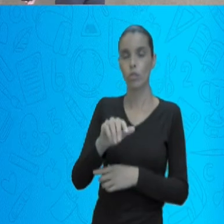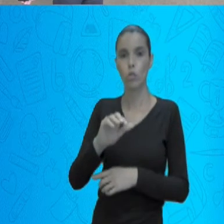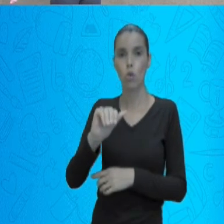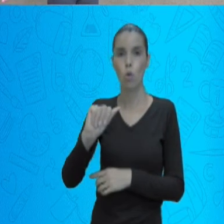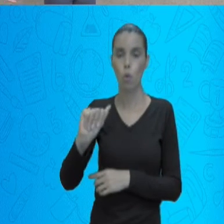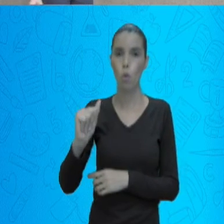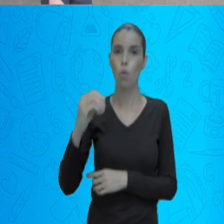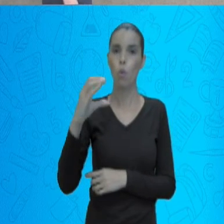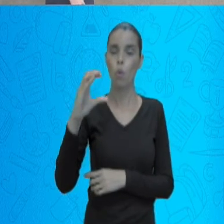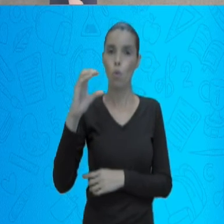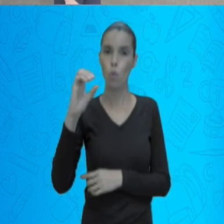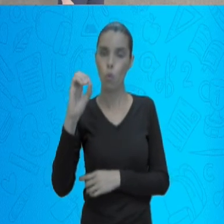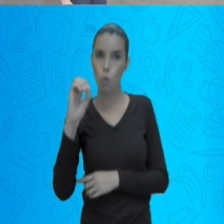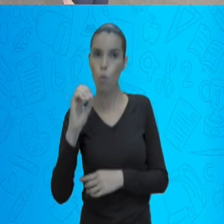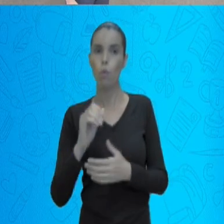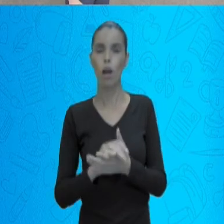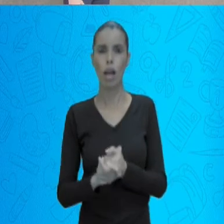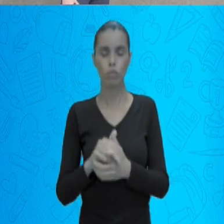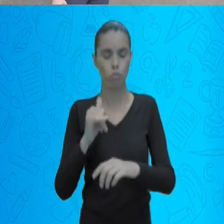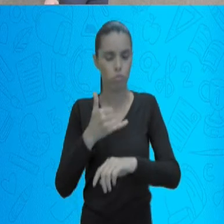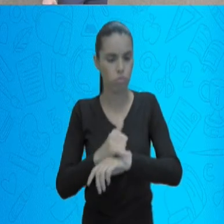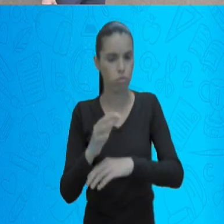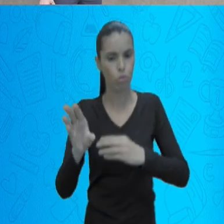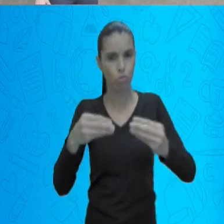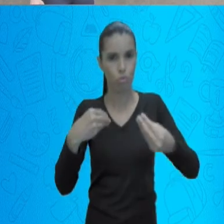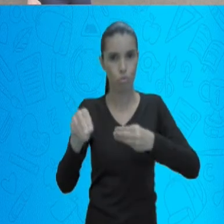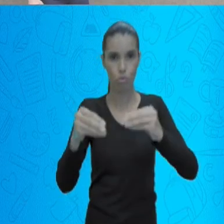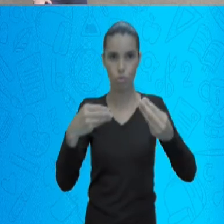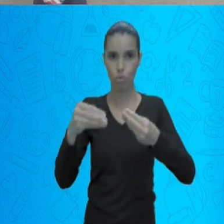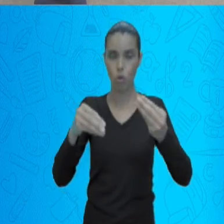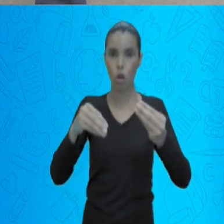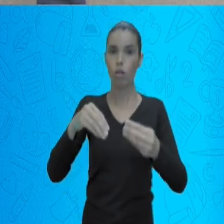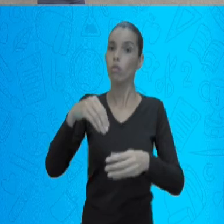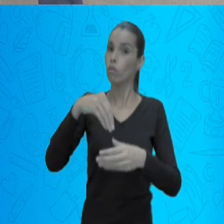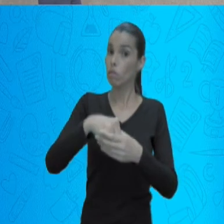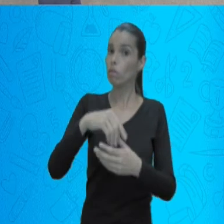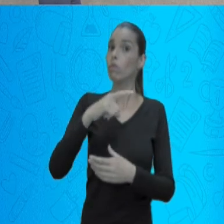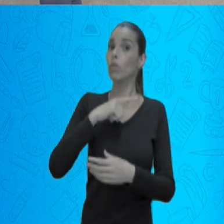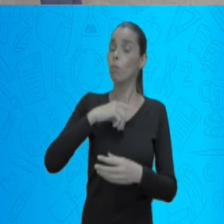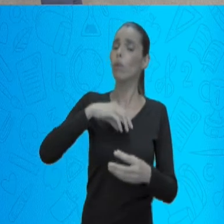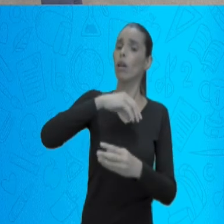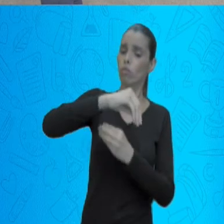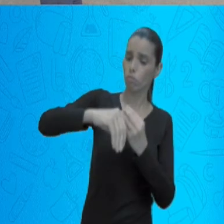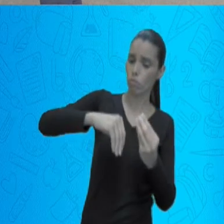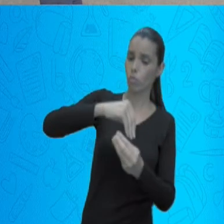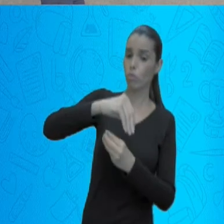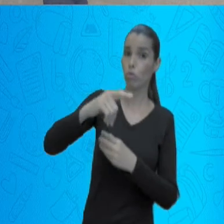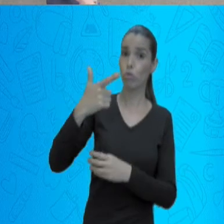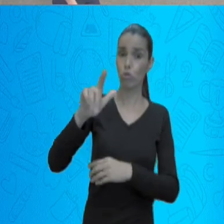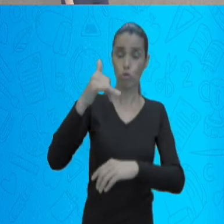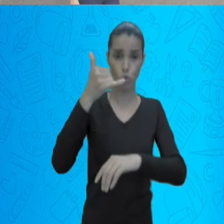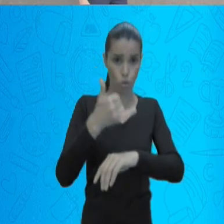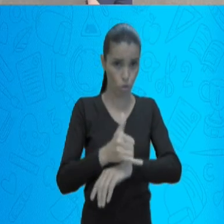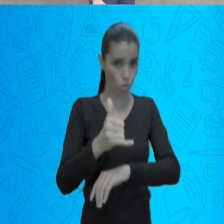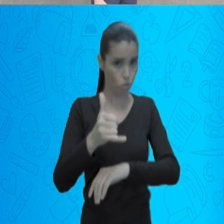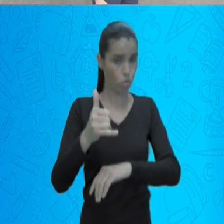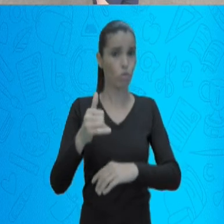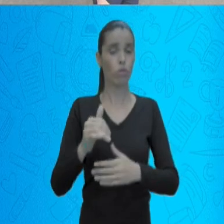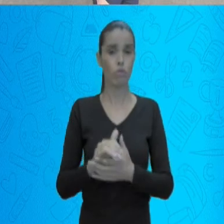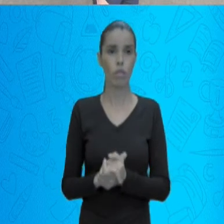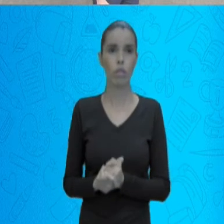pode ter, por exemplo, carbono, outros metais presentes aqui.